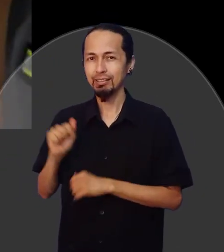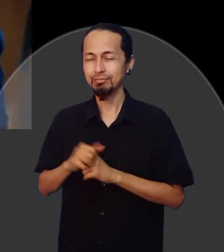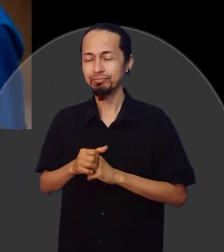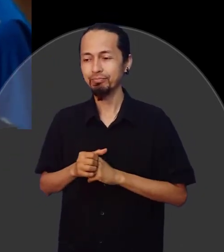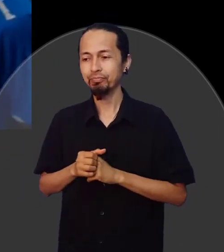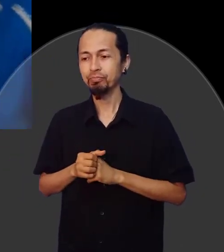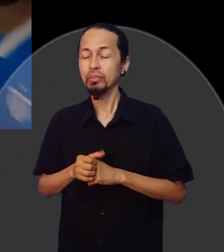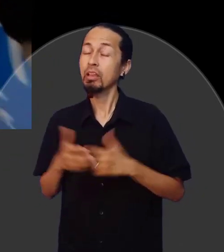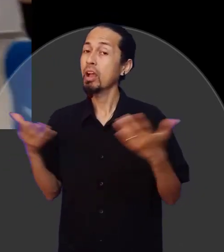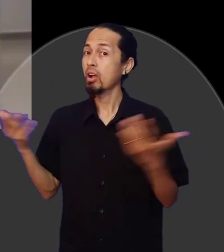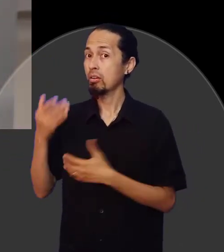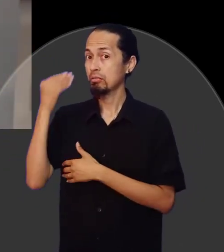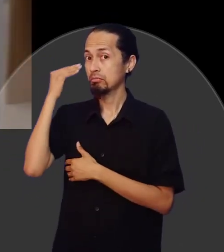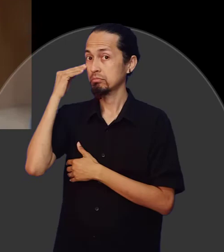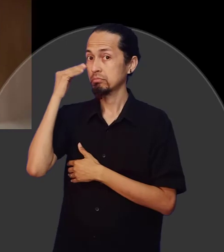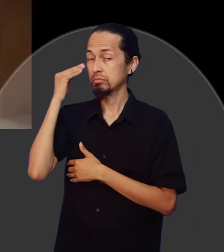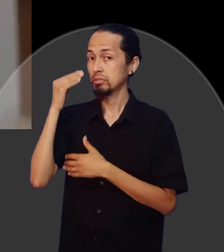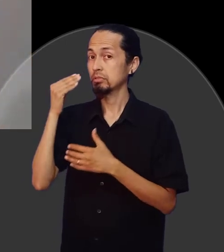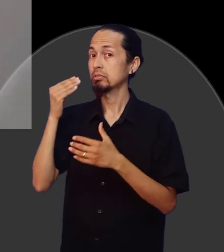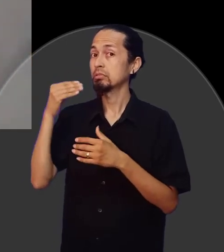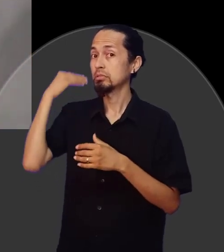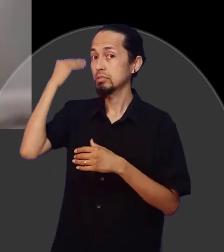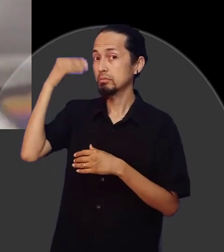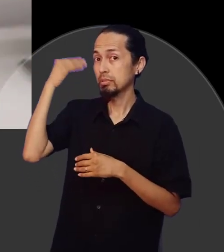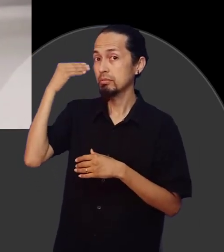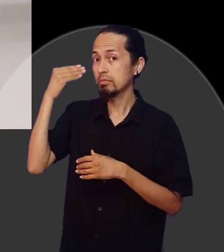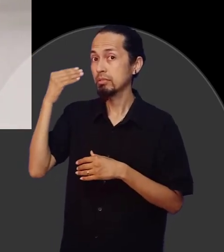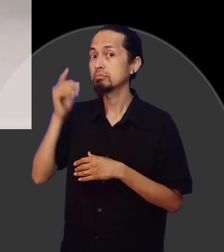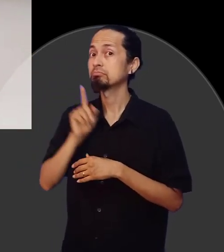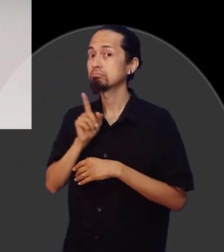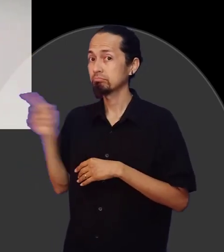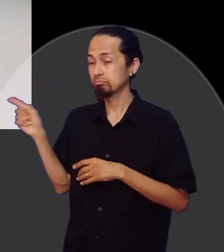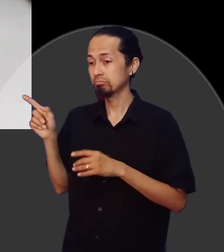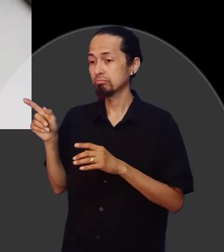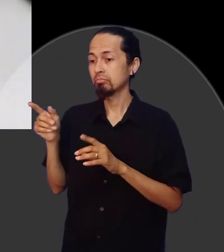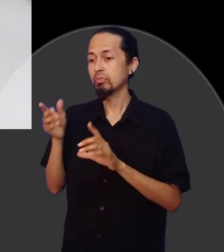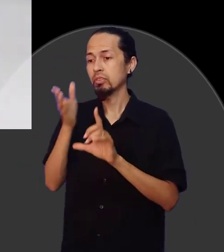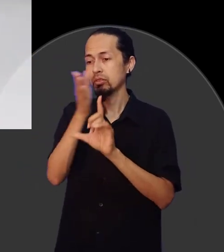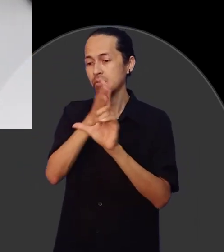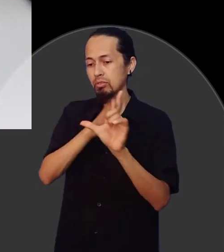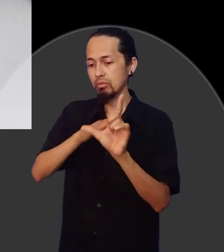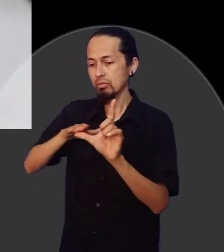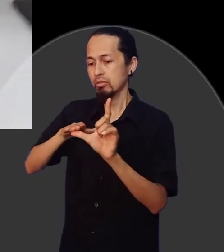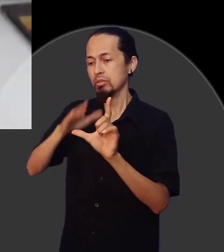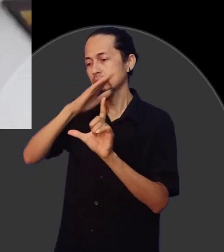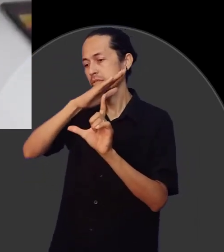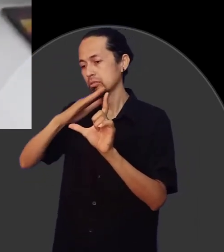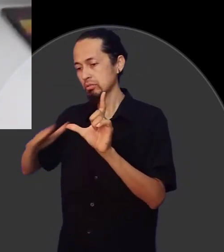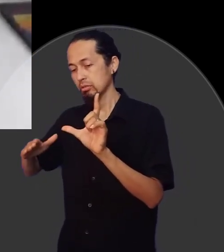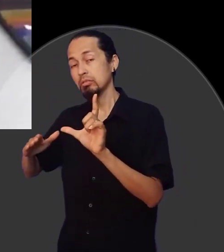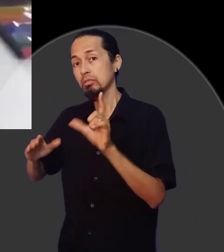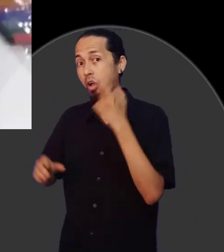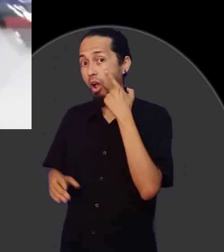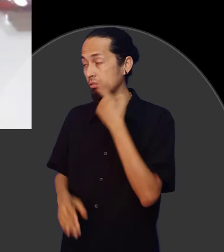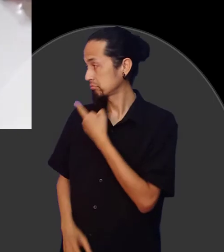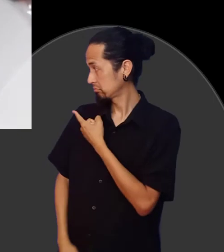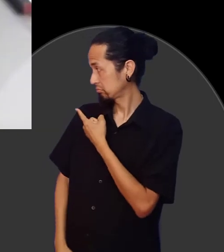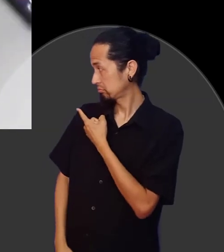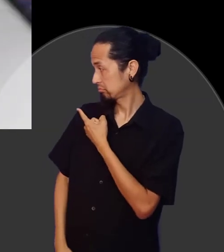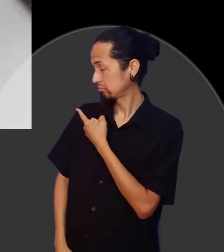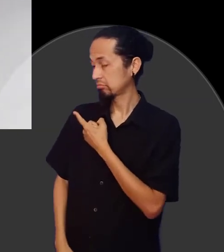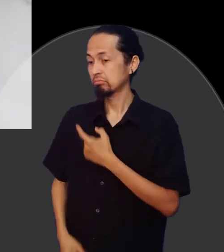Agora iremos fazer o experimento da braquistócrona, uma rampa reta e uma rampa cicloide.